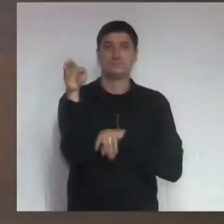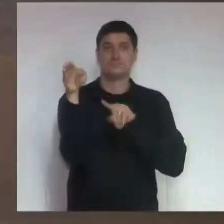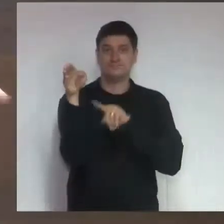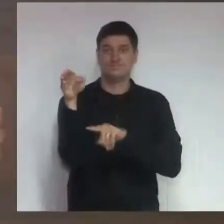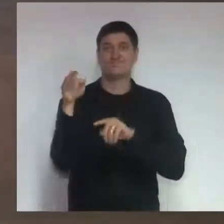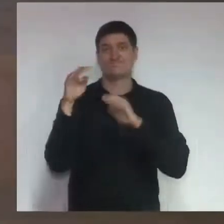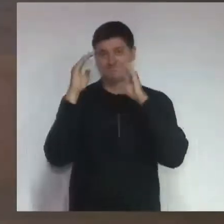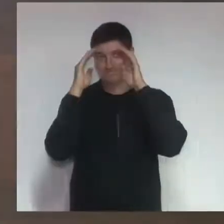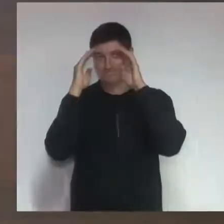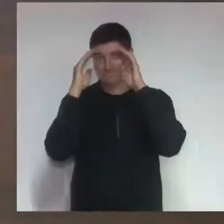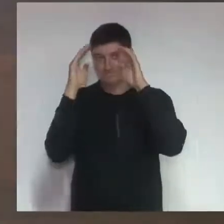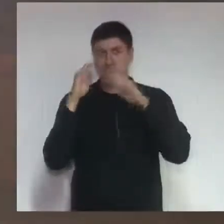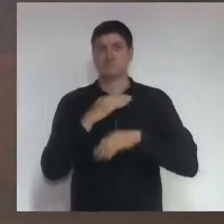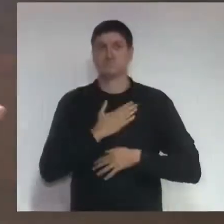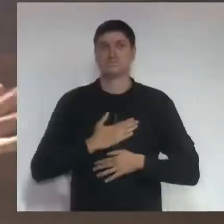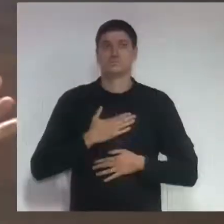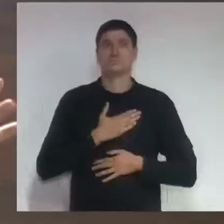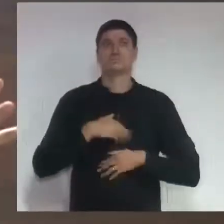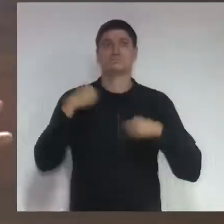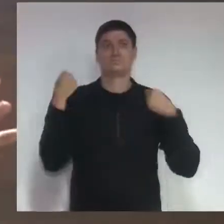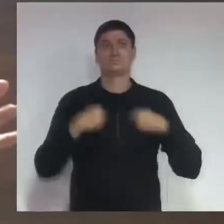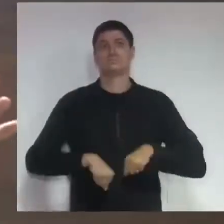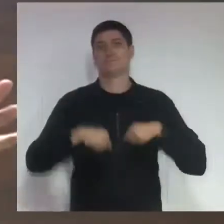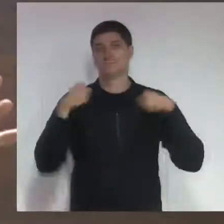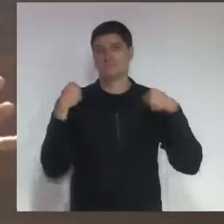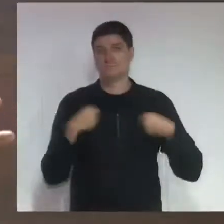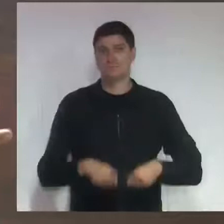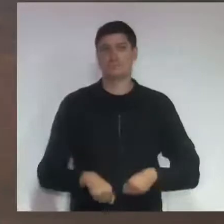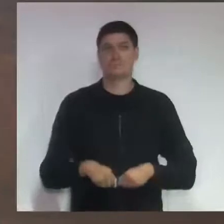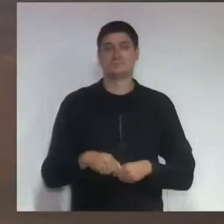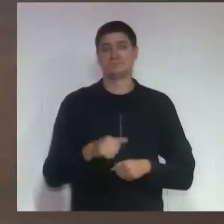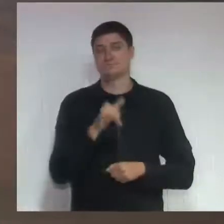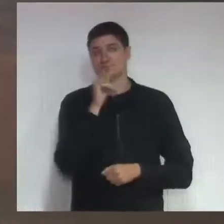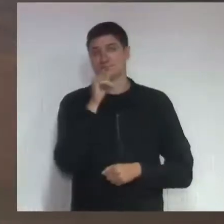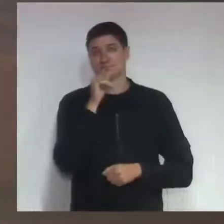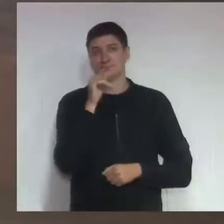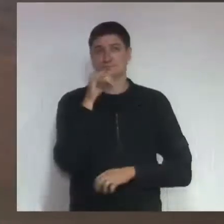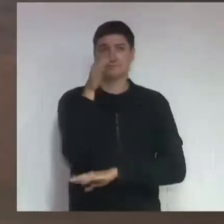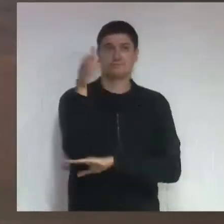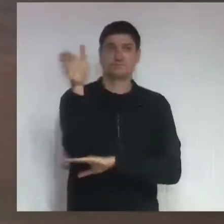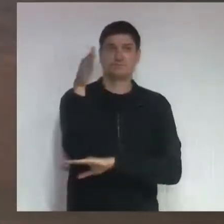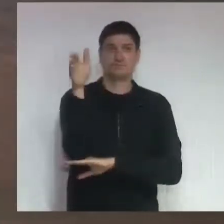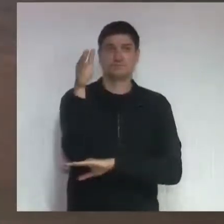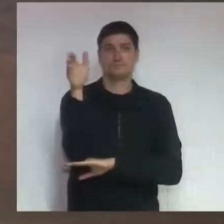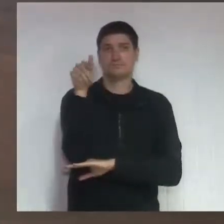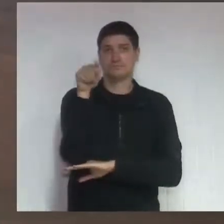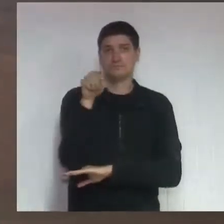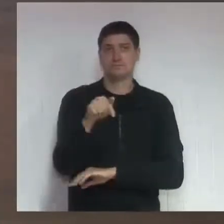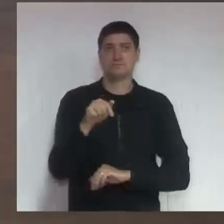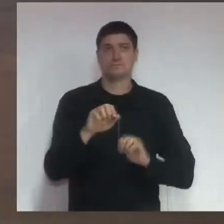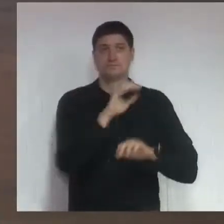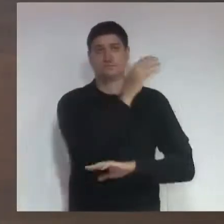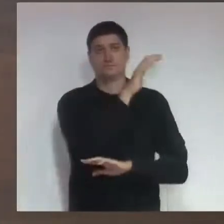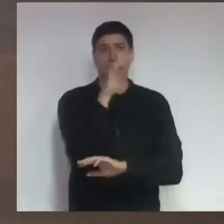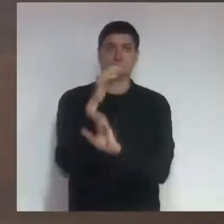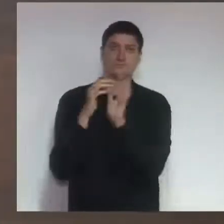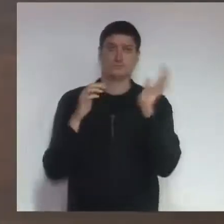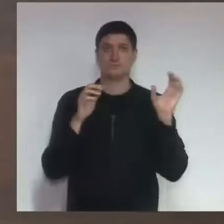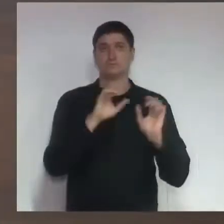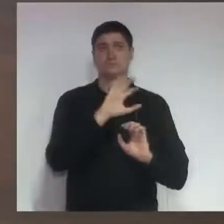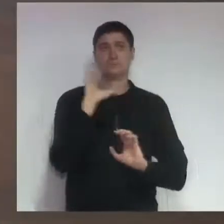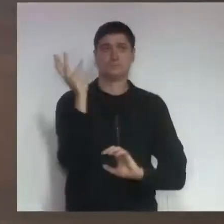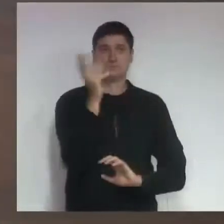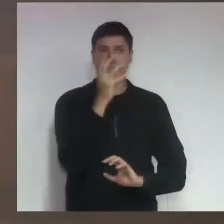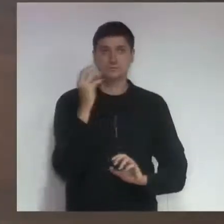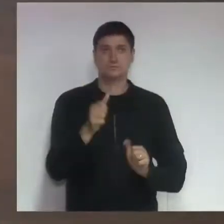que conhecer a própria bandeira. Não é muito claro a questão do meio ambiente na bandeira do Brasil. Então, fica aí uma